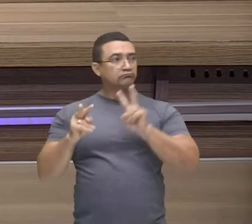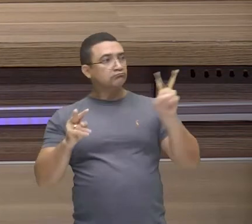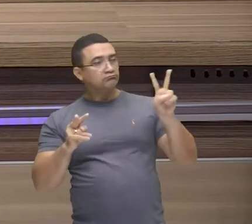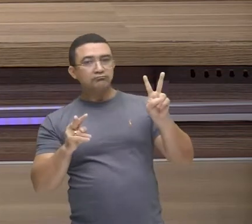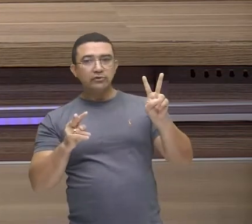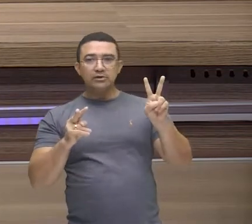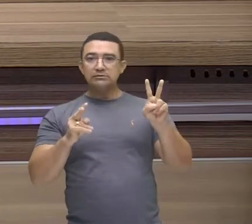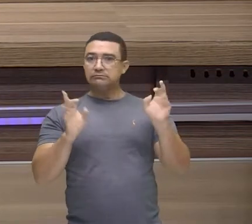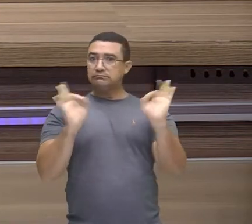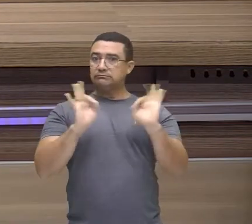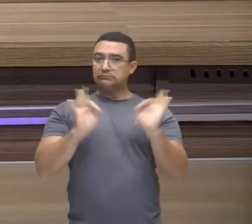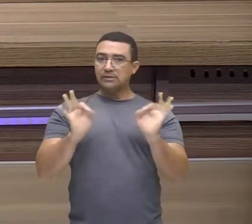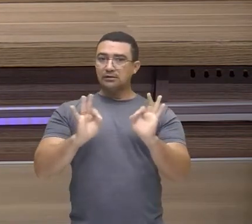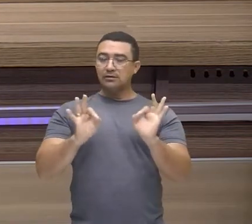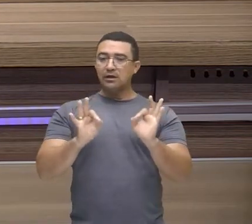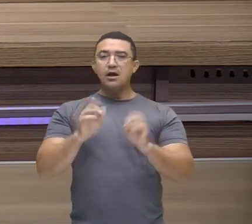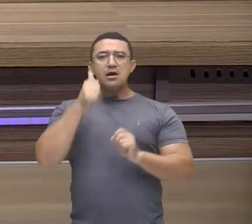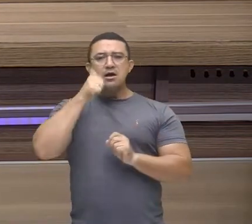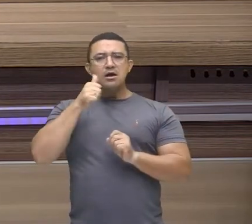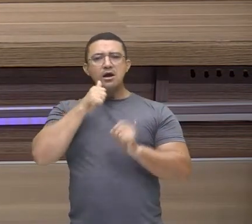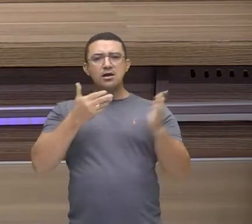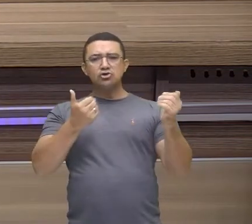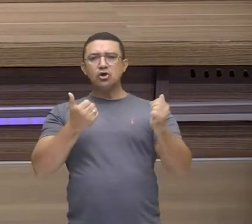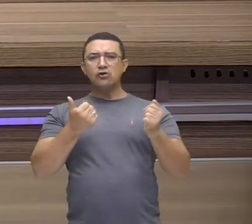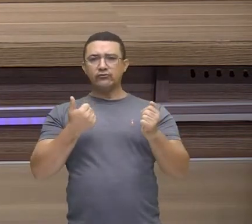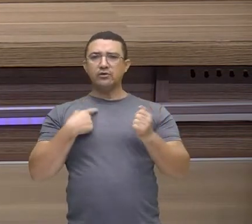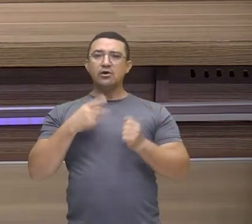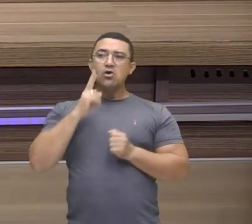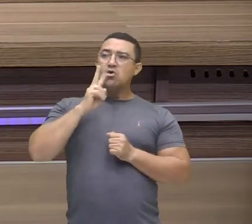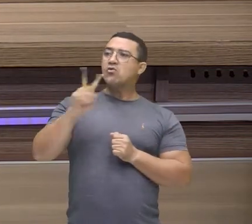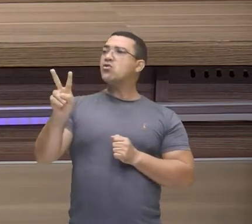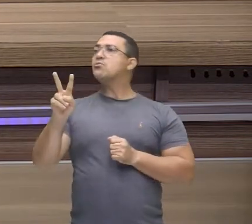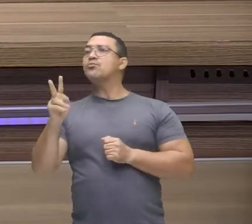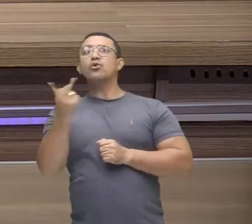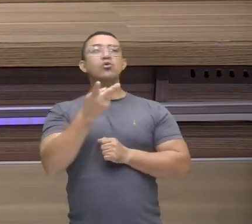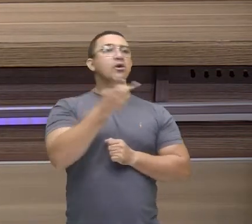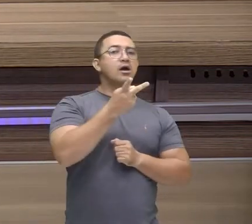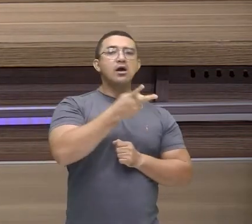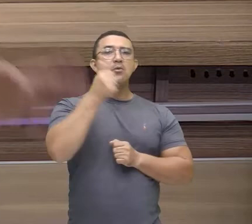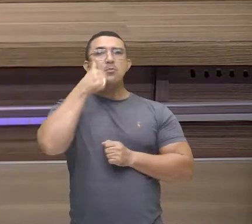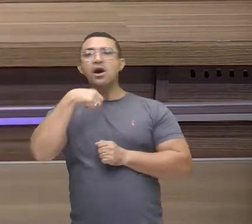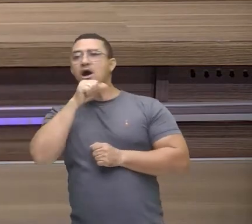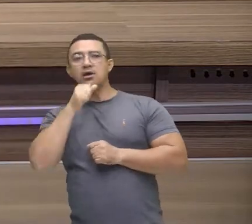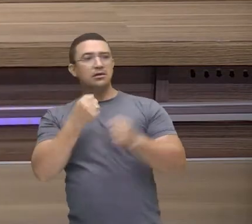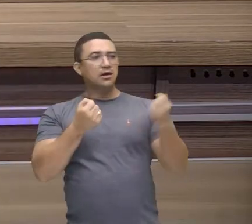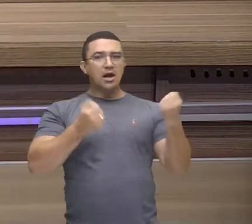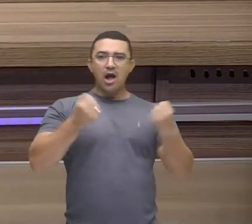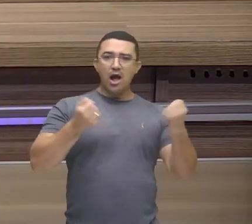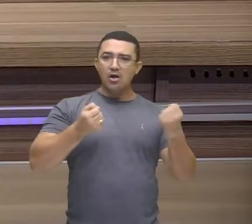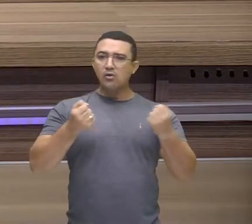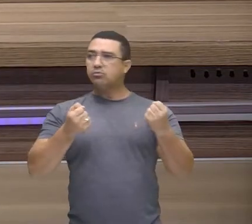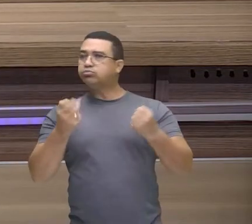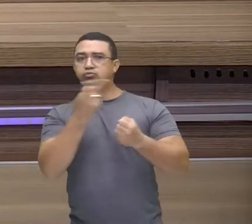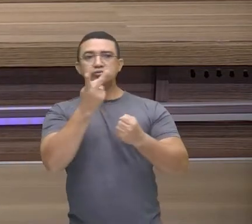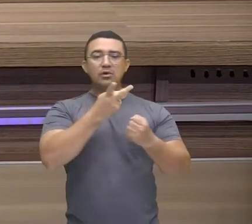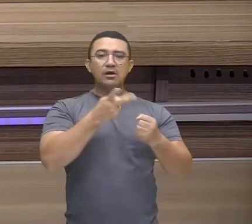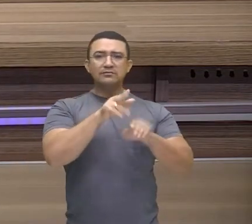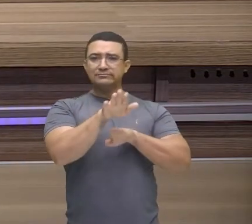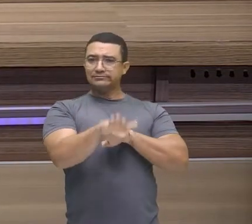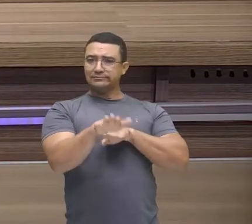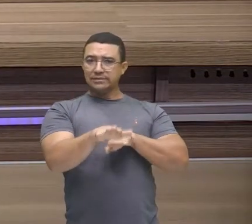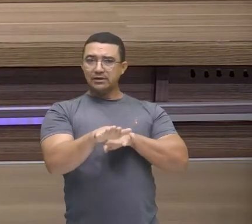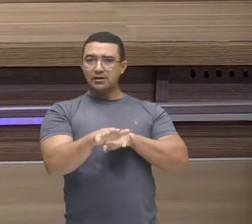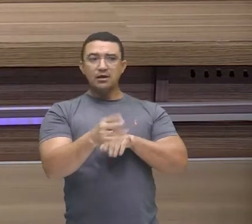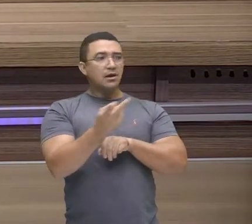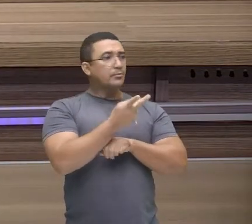nós. Então ela sai olhando onde está a mãe no carro, né? Aquele monte de carro atrapalhando o trânsito. Aí ela procura, a mãe